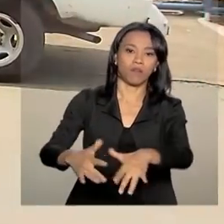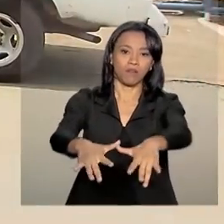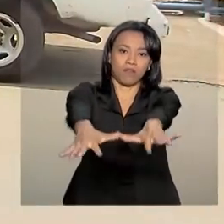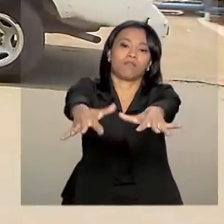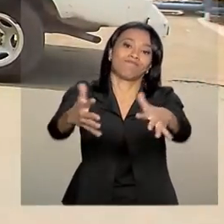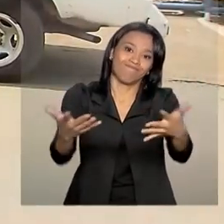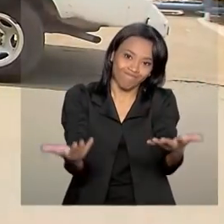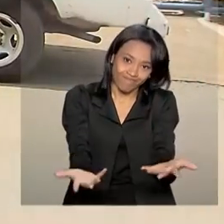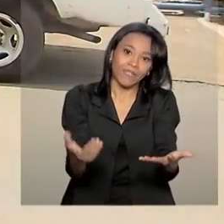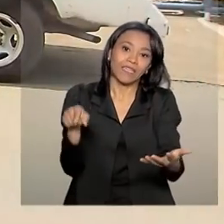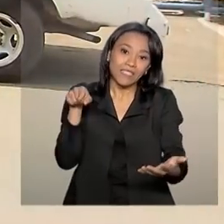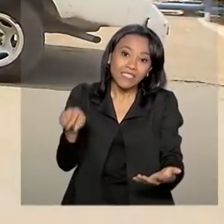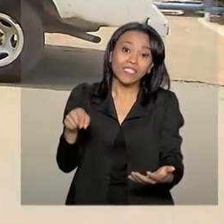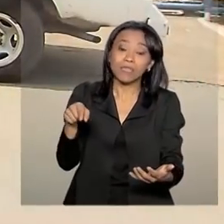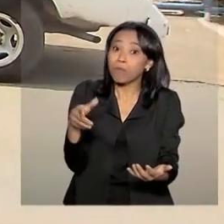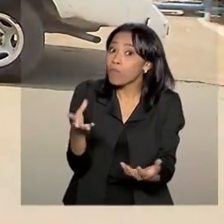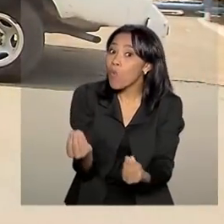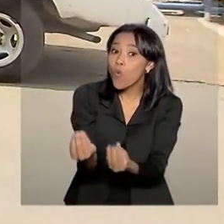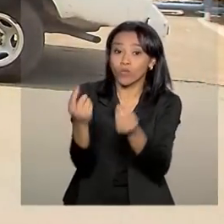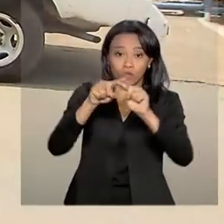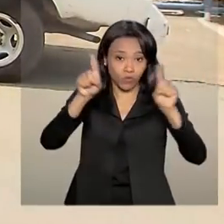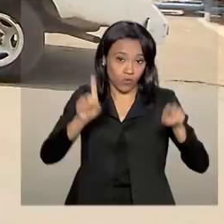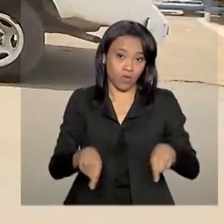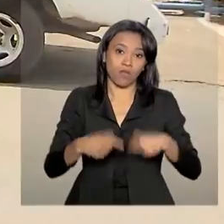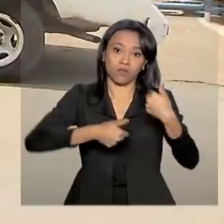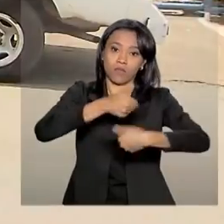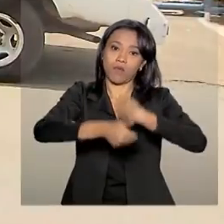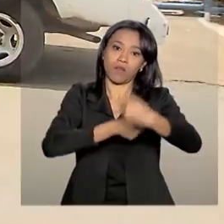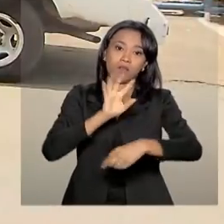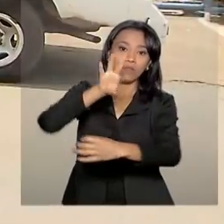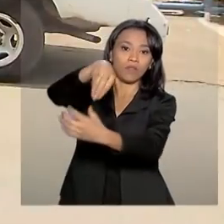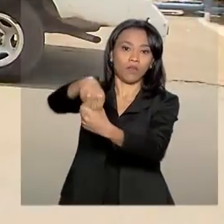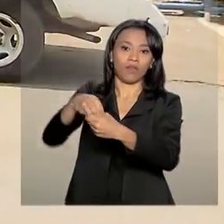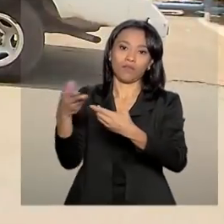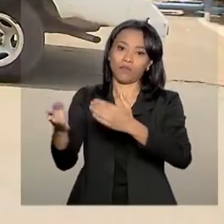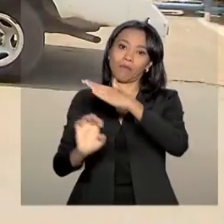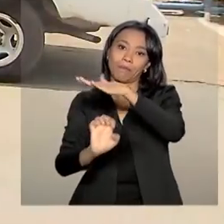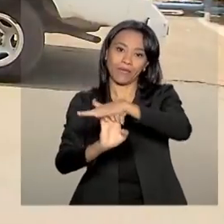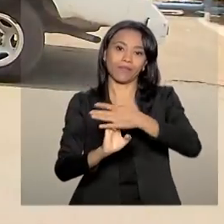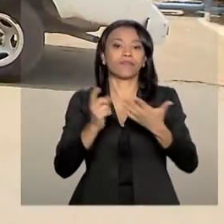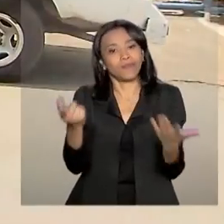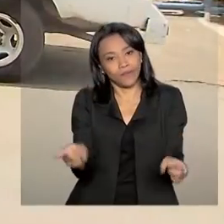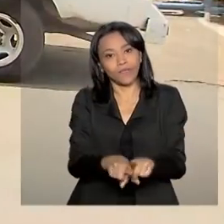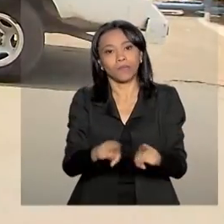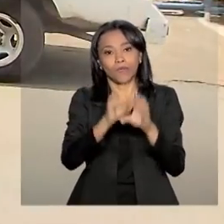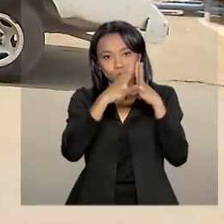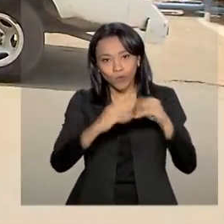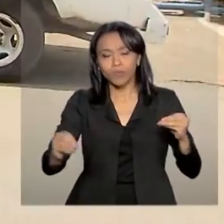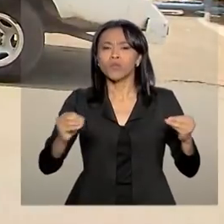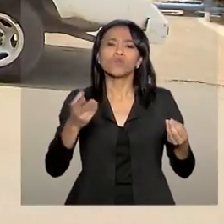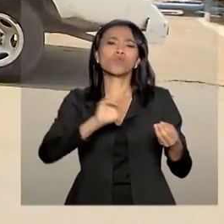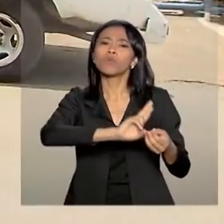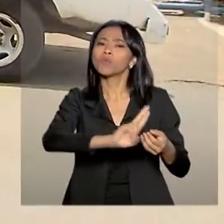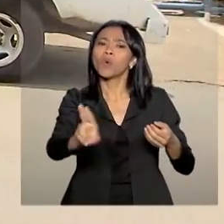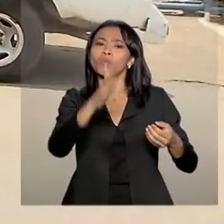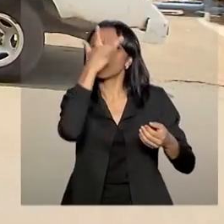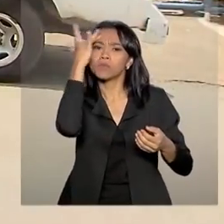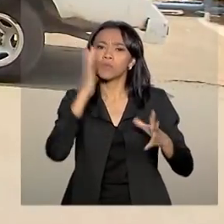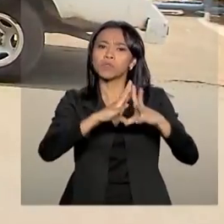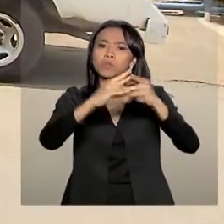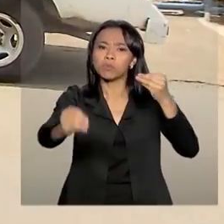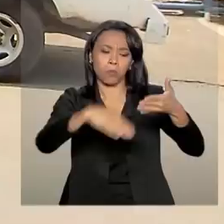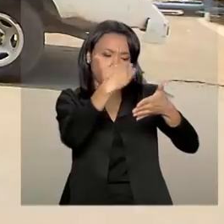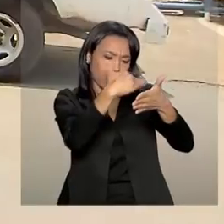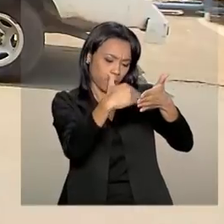onde estavam a maior parte dos funcionários da Vale, que estão também desaparecidos. Sobre essa lista de desaparecidos, também há